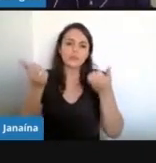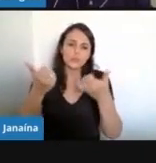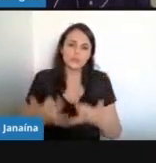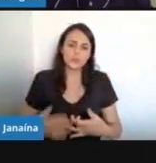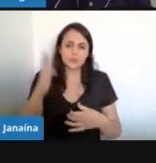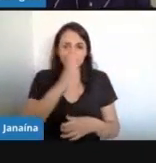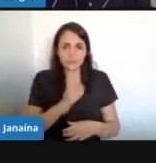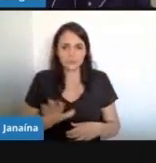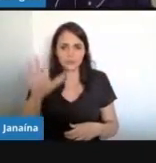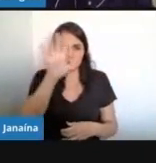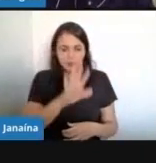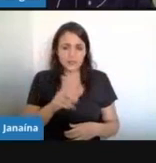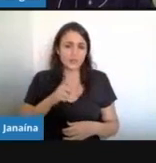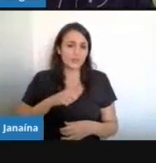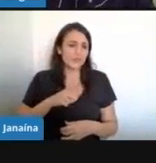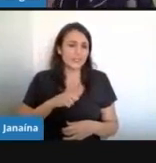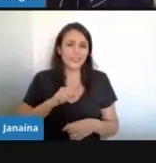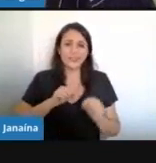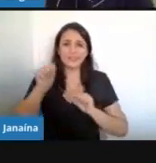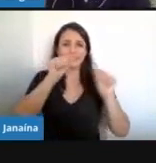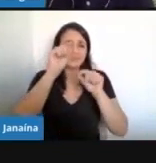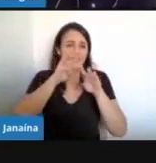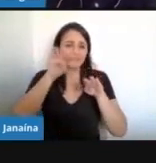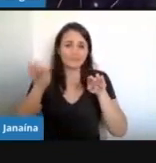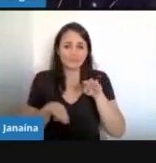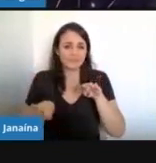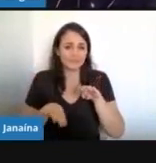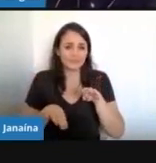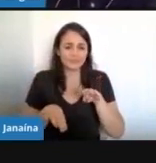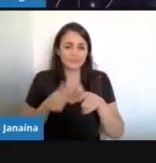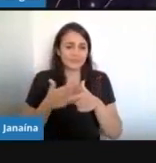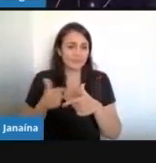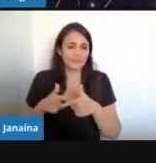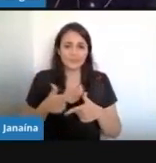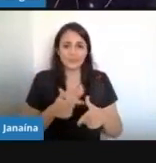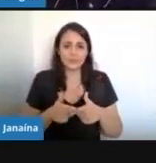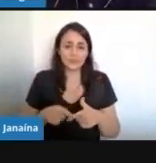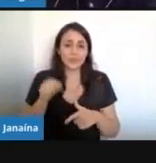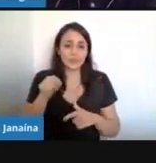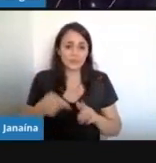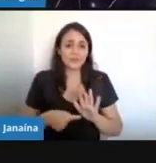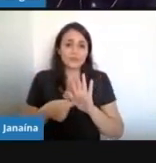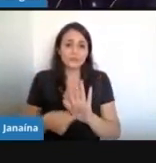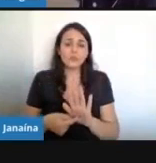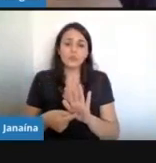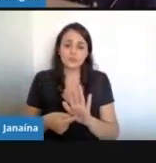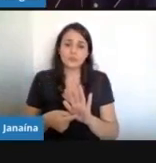Brasil, existem muitas desigualdades. Isso aqui começa a ilustrar as